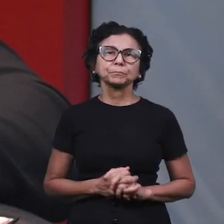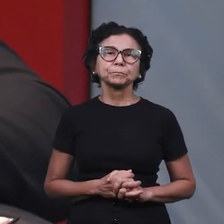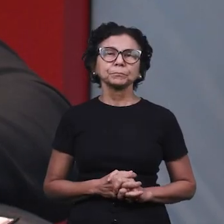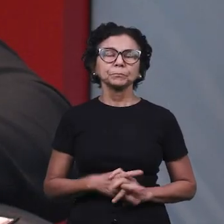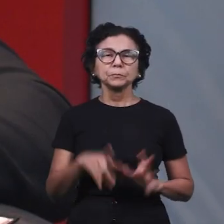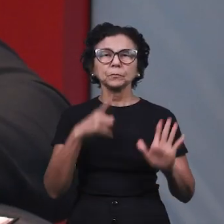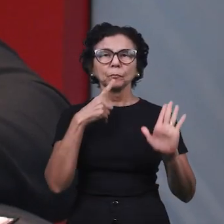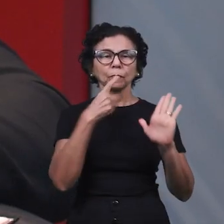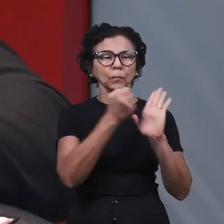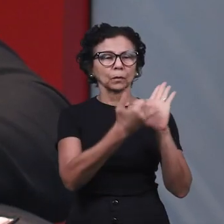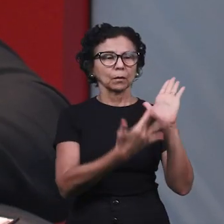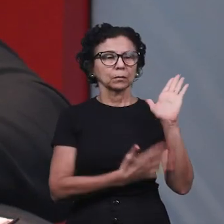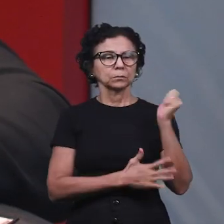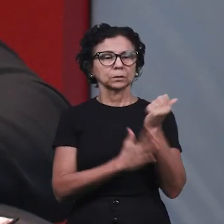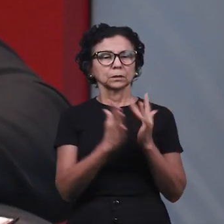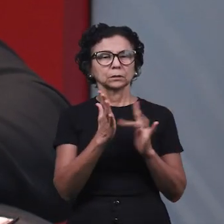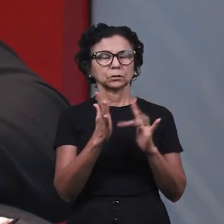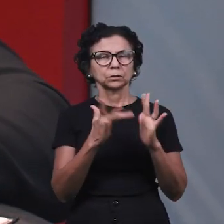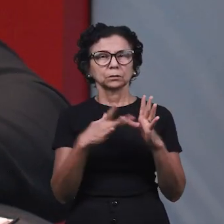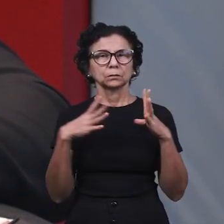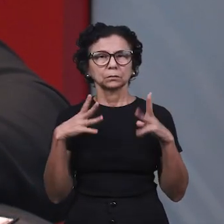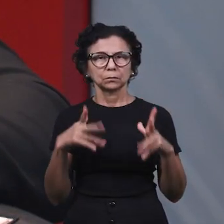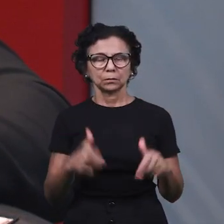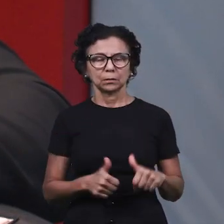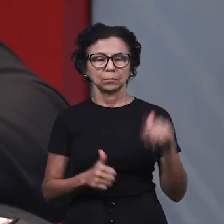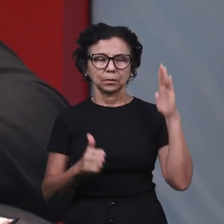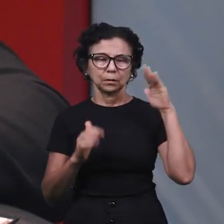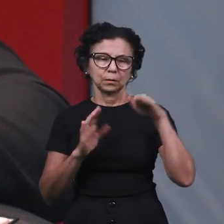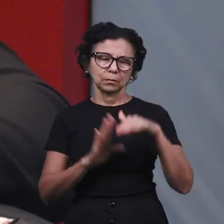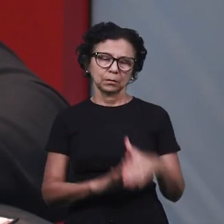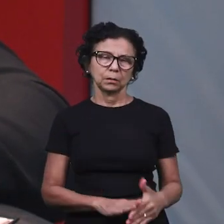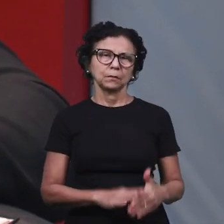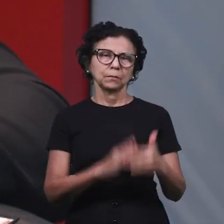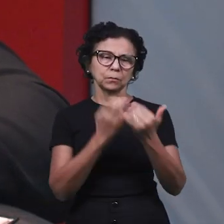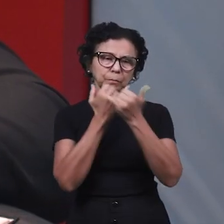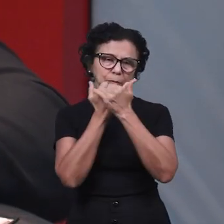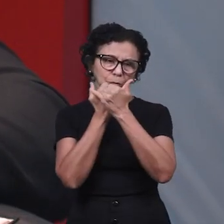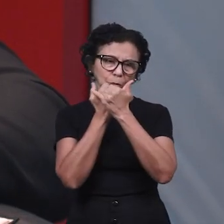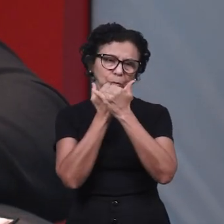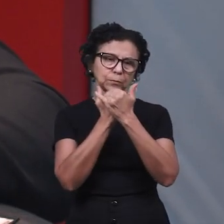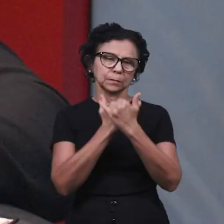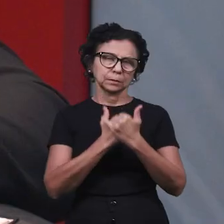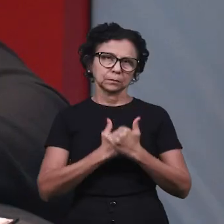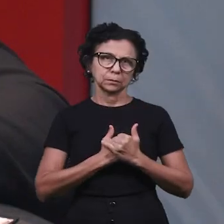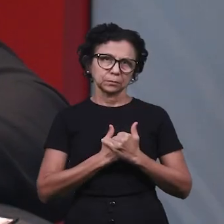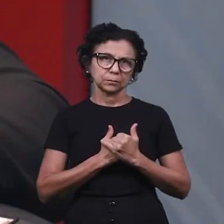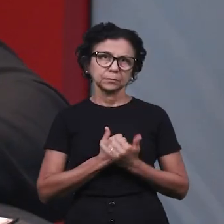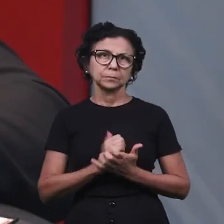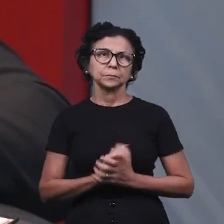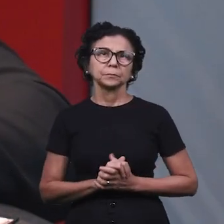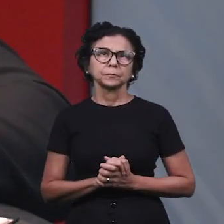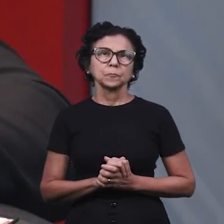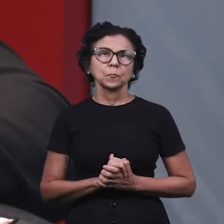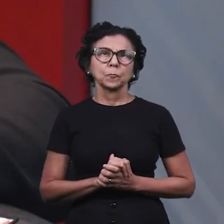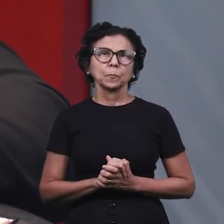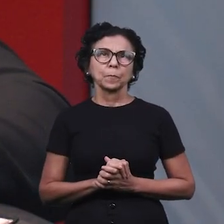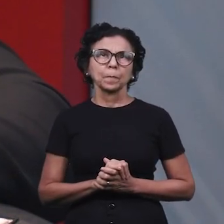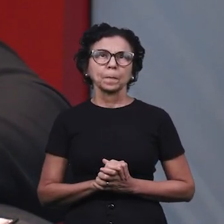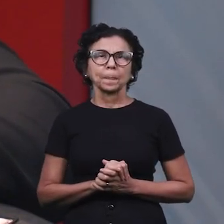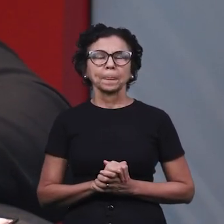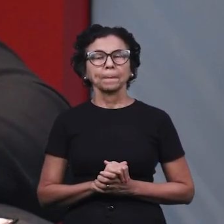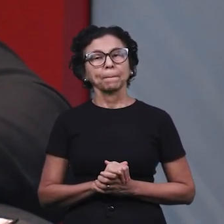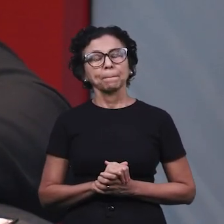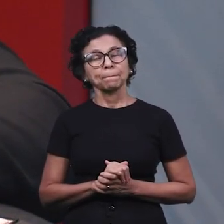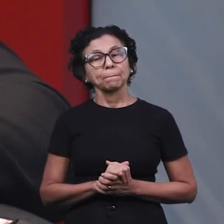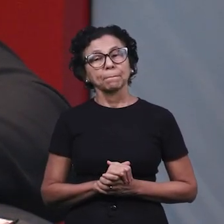o sangue de Jesus nos limpa, nos livra, nos liberta, nos perdoa de todas as coisas. Então, se